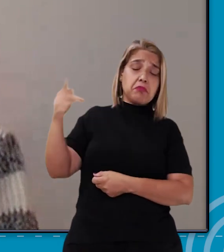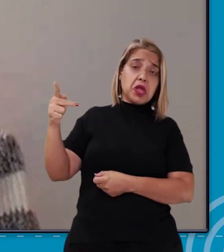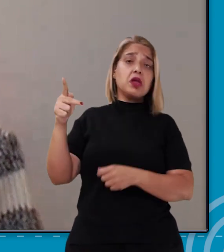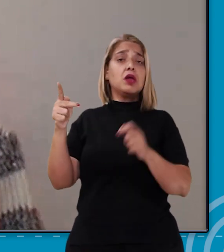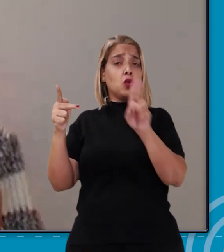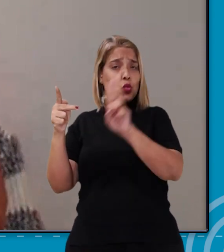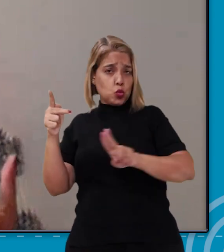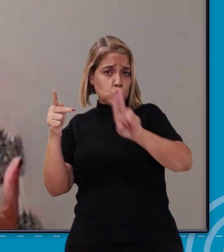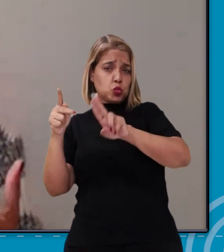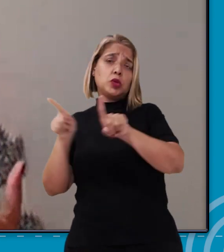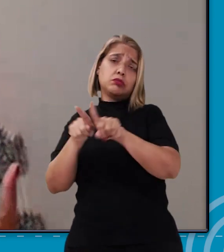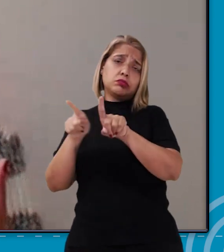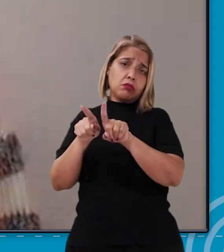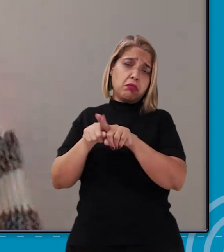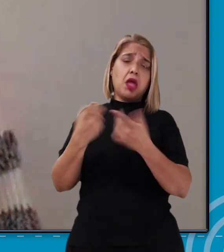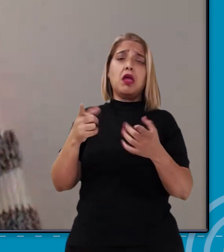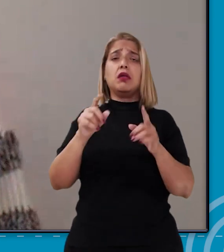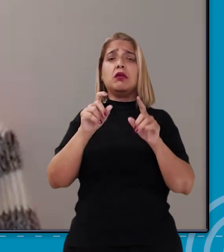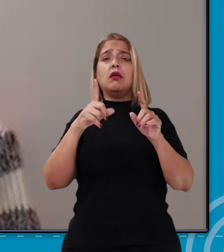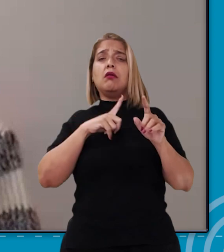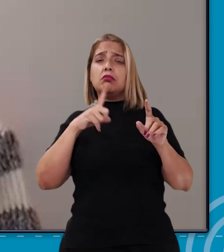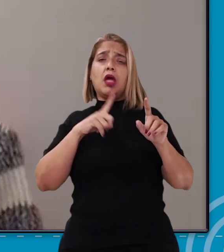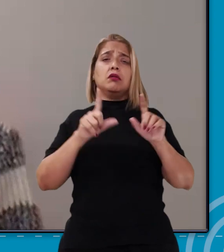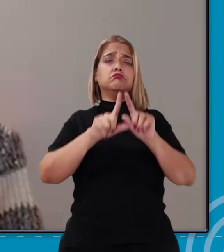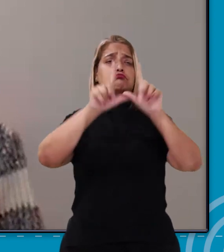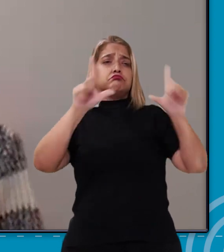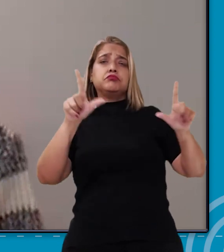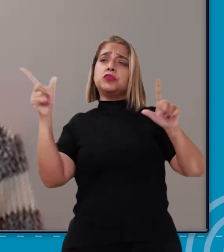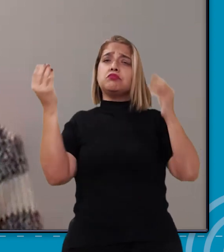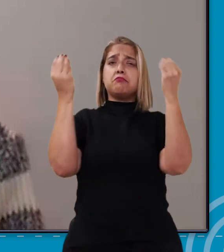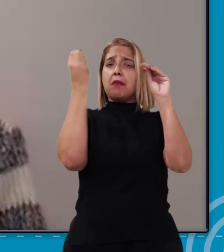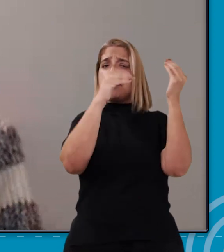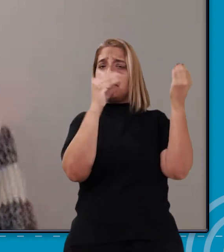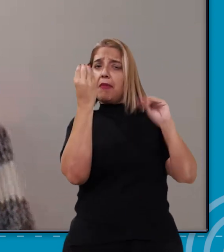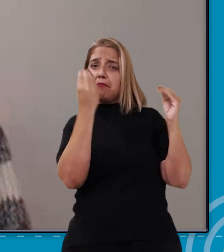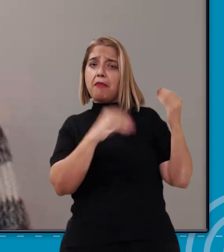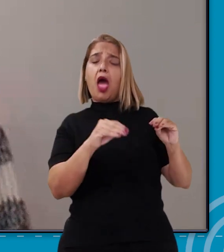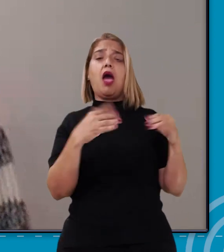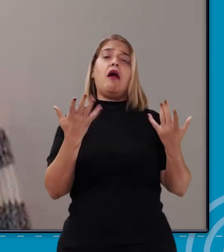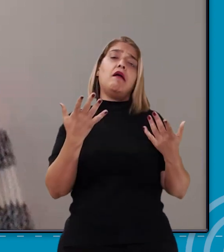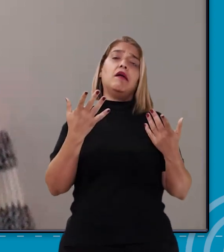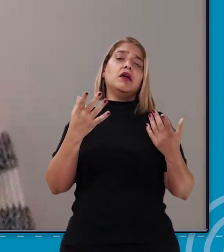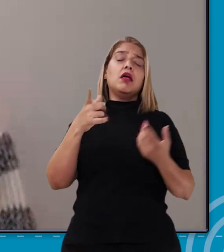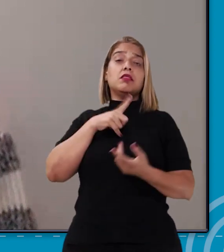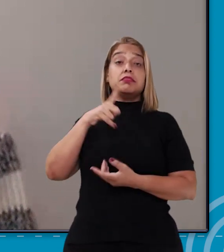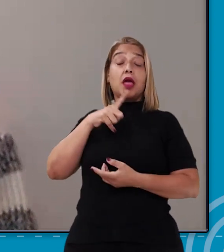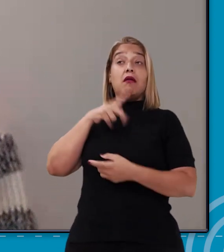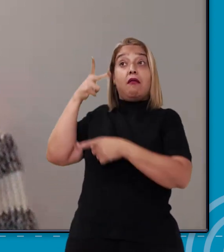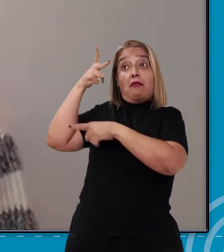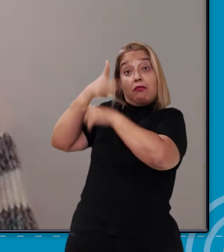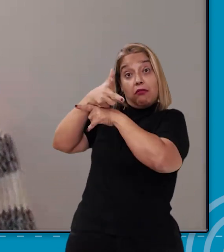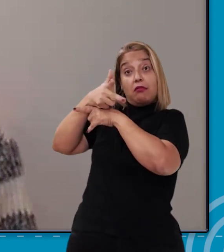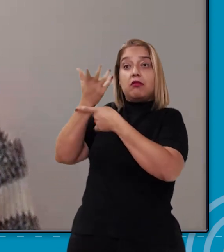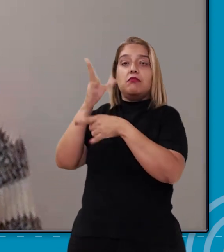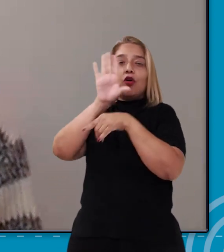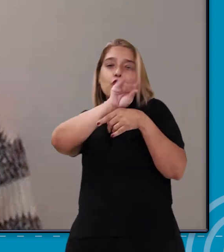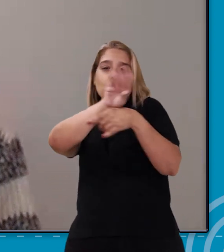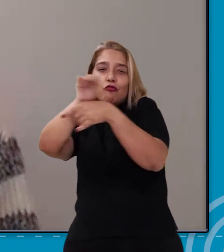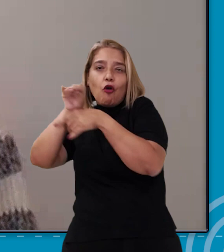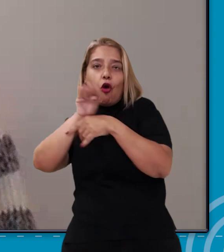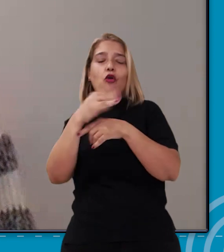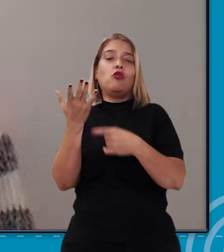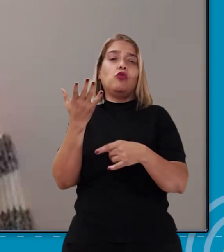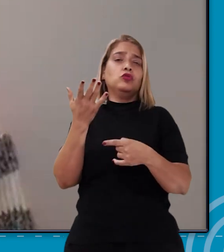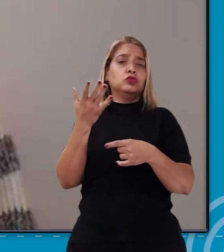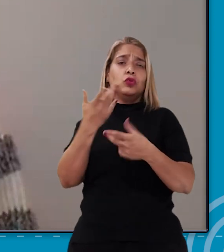dispositivos móveis, usando o gravador para fazer uma entrevista, o bloco de notas para registrar algo textualmente, a câmera